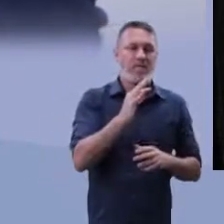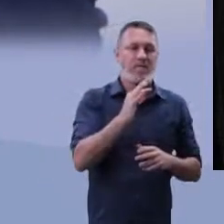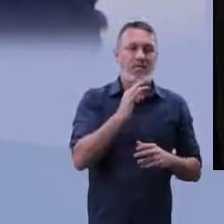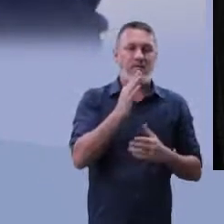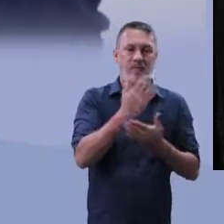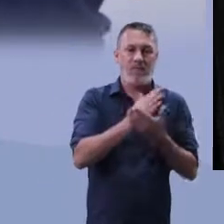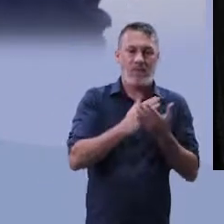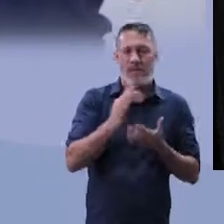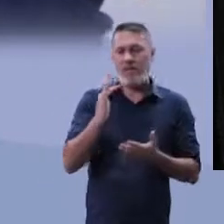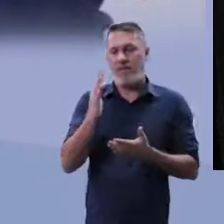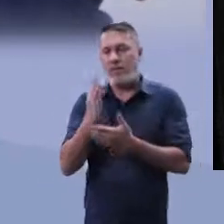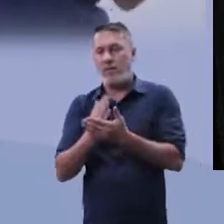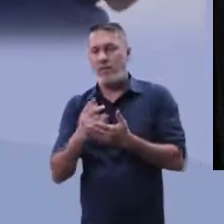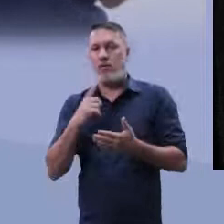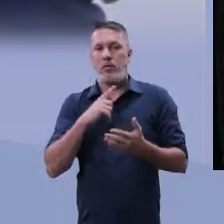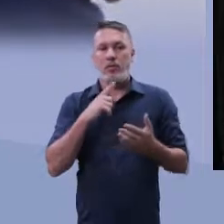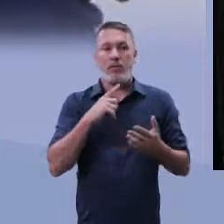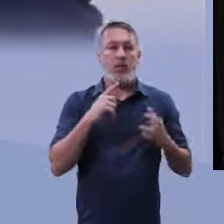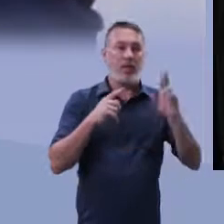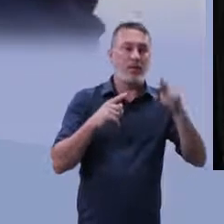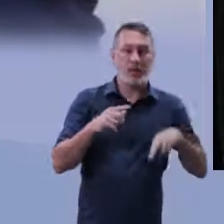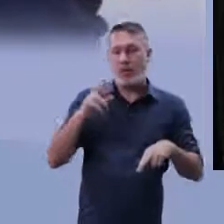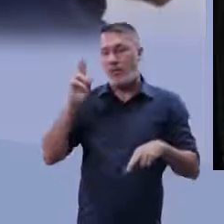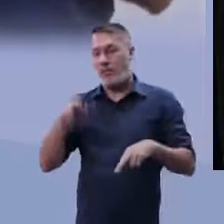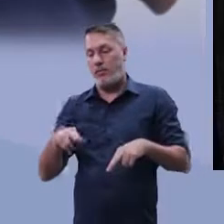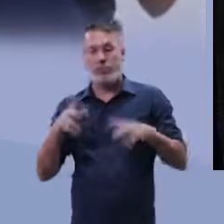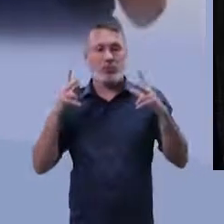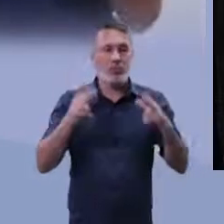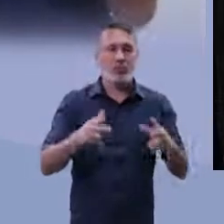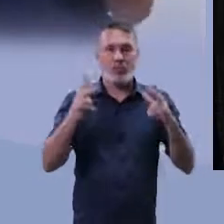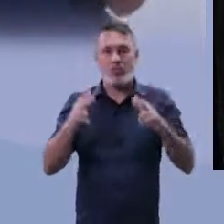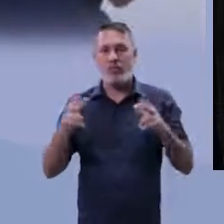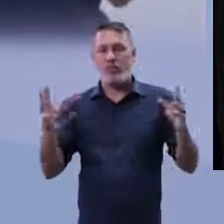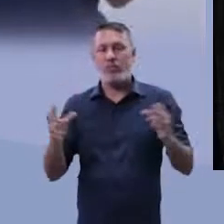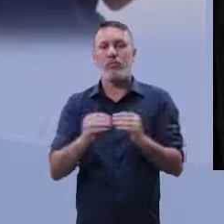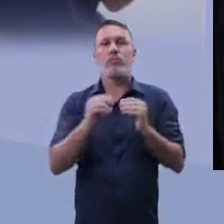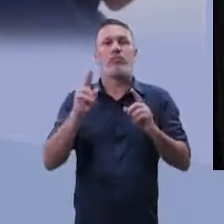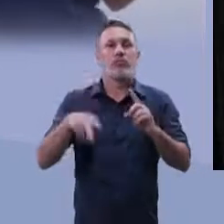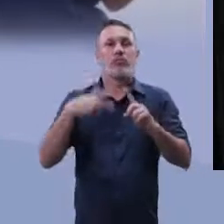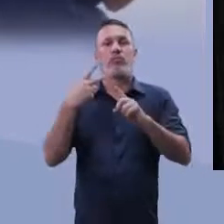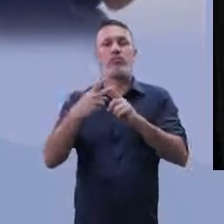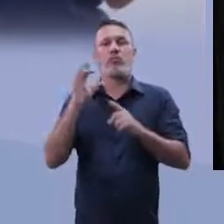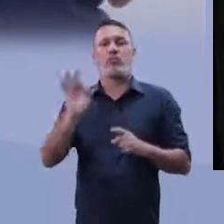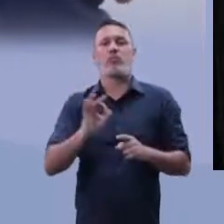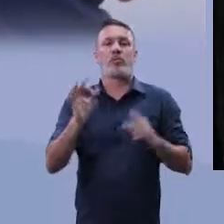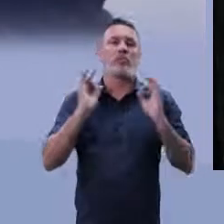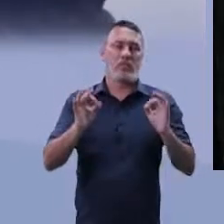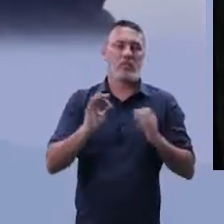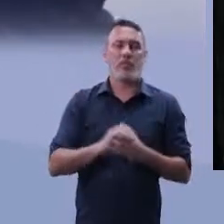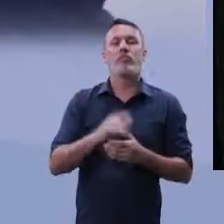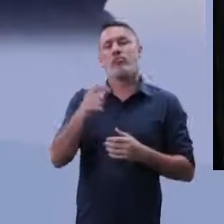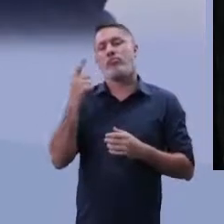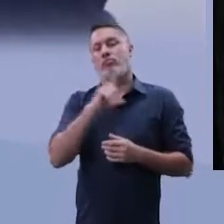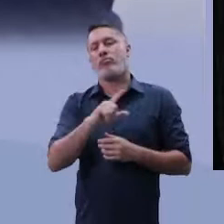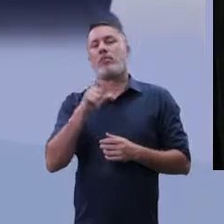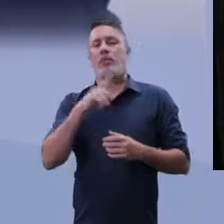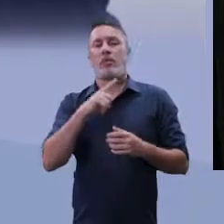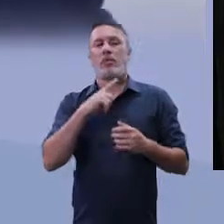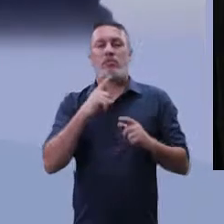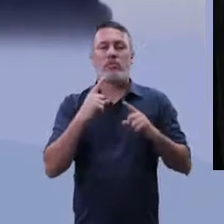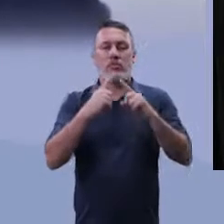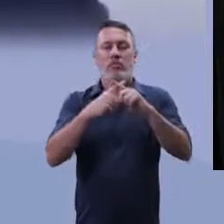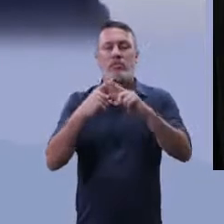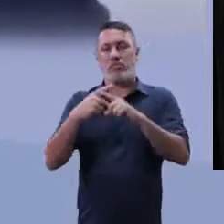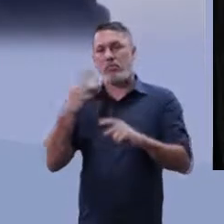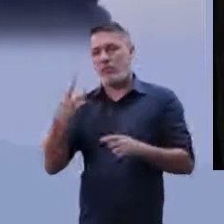outra fração. Quando duas frações são iguais, quando duas razões são iguais, elas cresceram proporcionalmente.